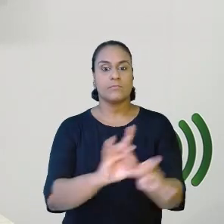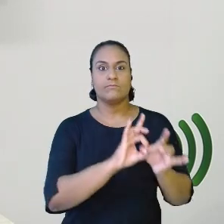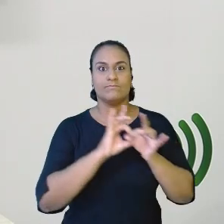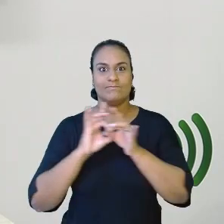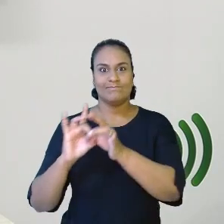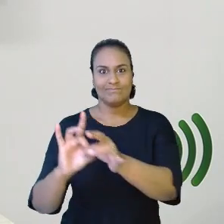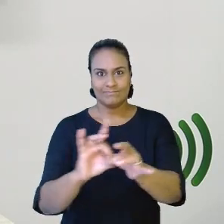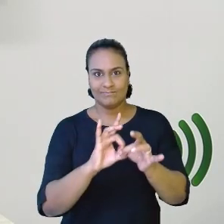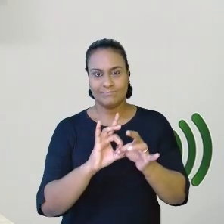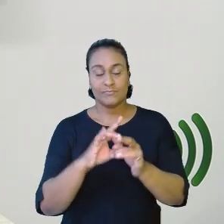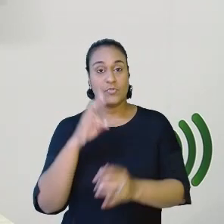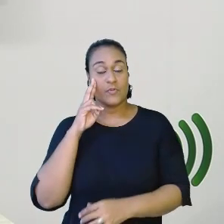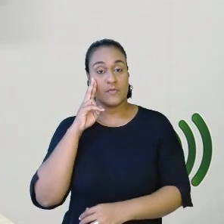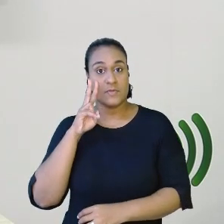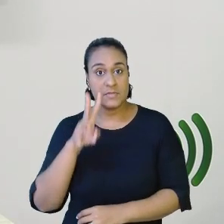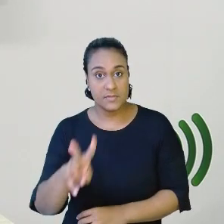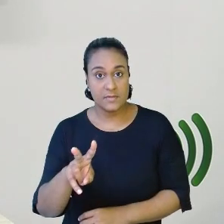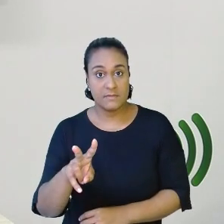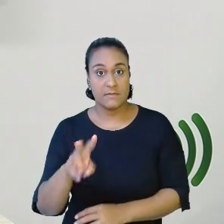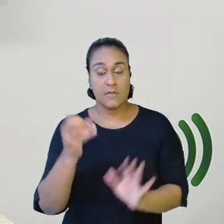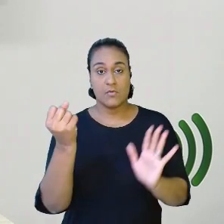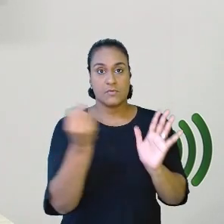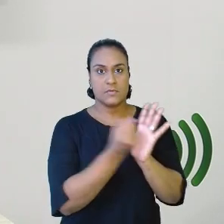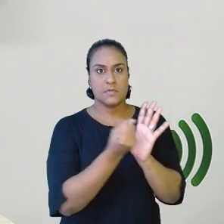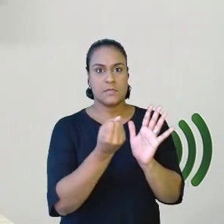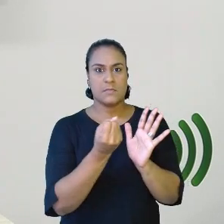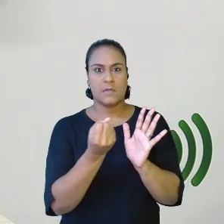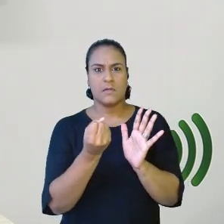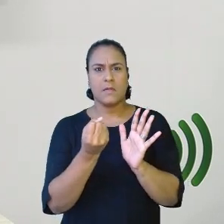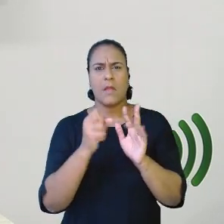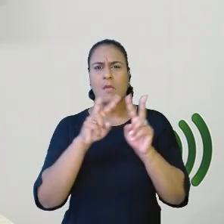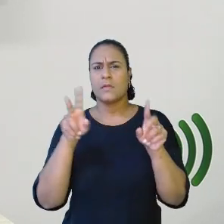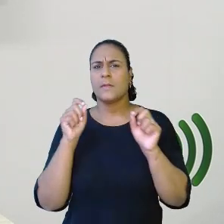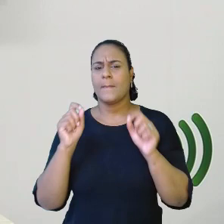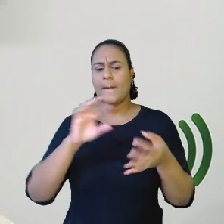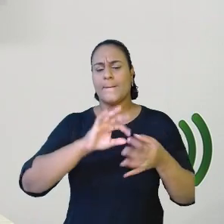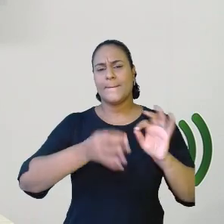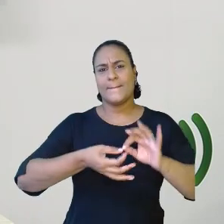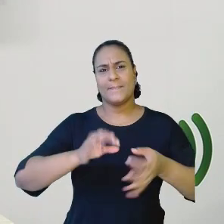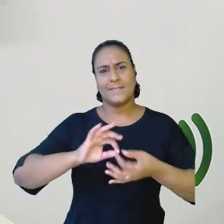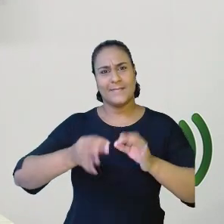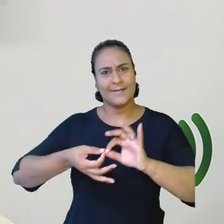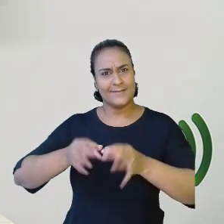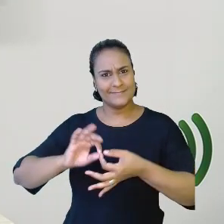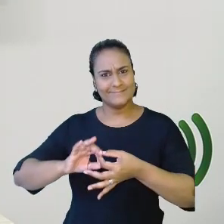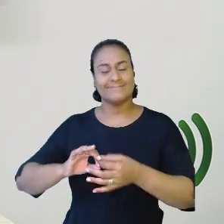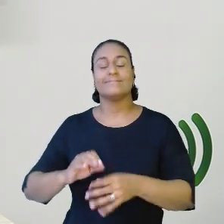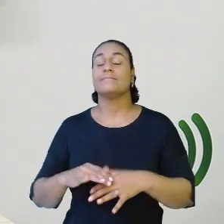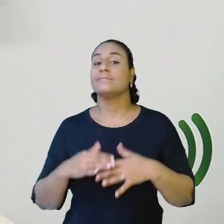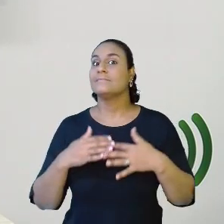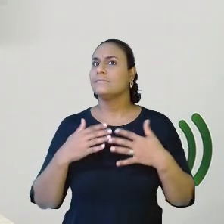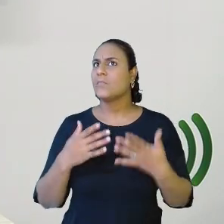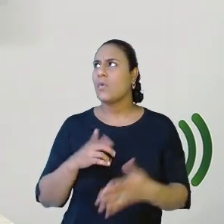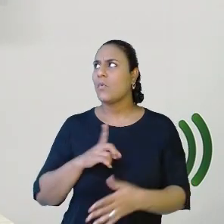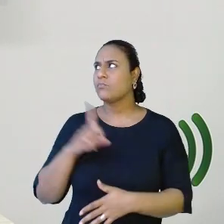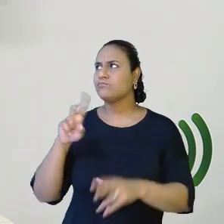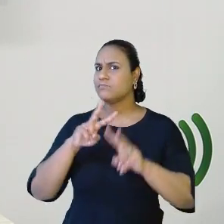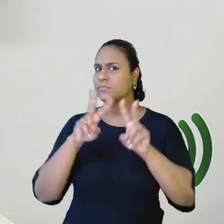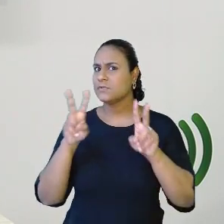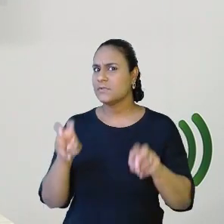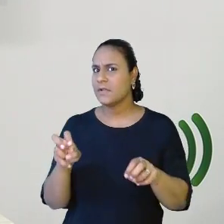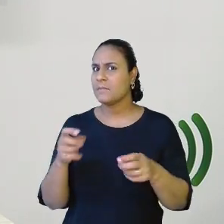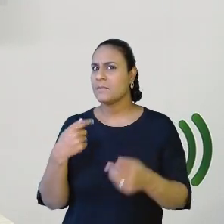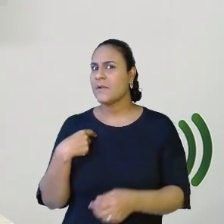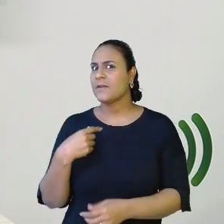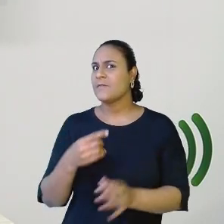vocês verem esse símbolo, vocês já sabem que está falando de Olimpíadas. Mas, por falar em Olimpíadas, vamos passar